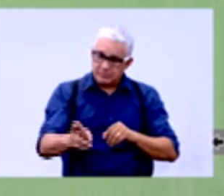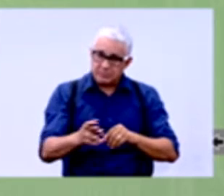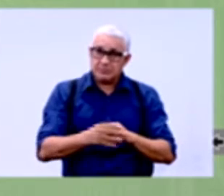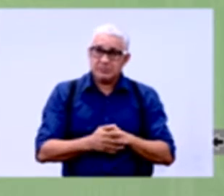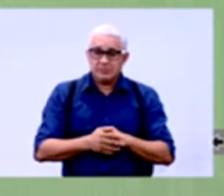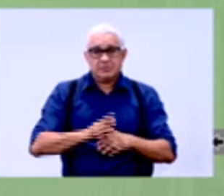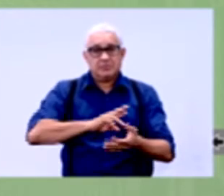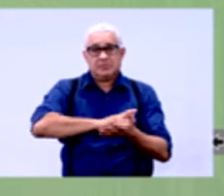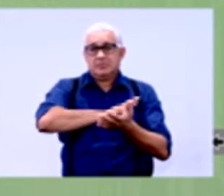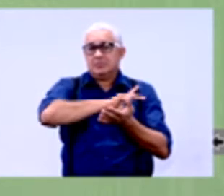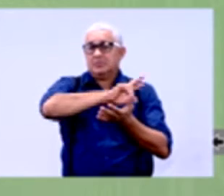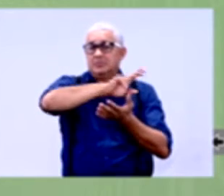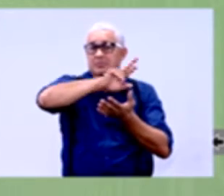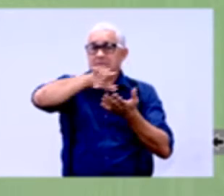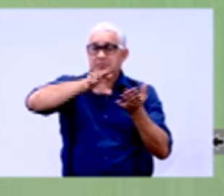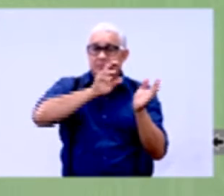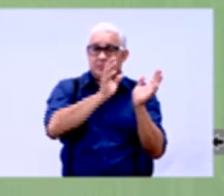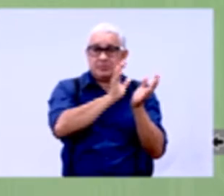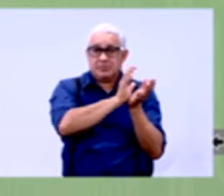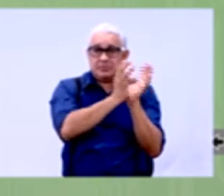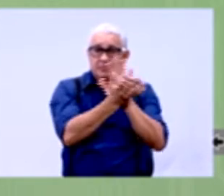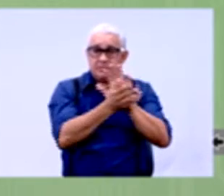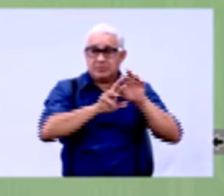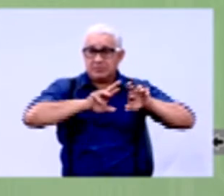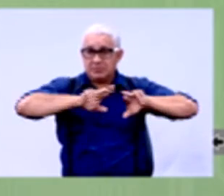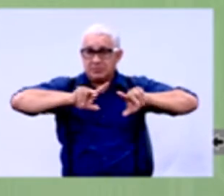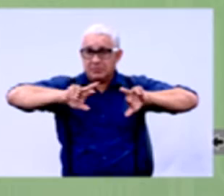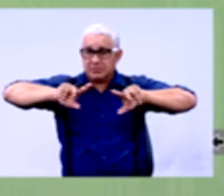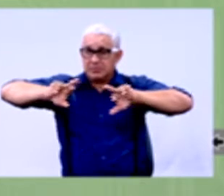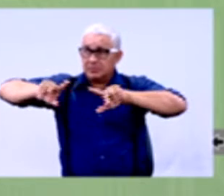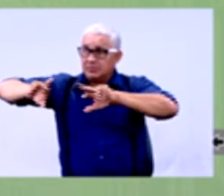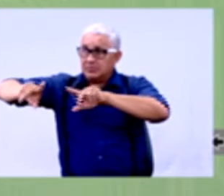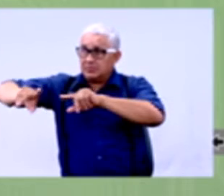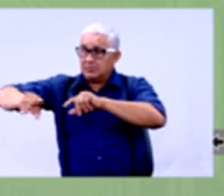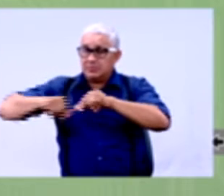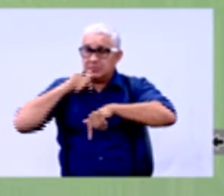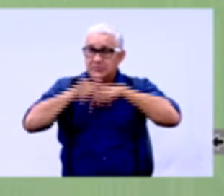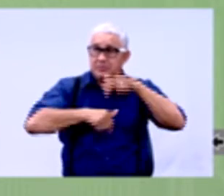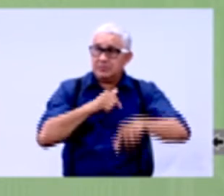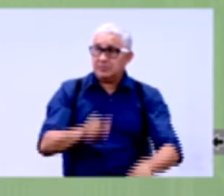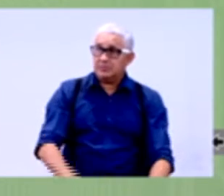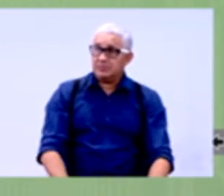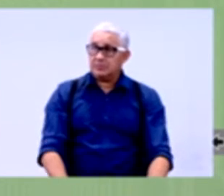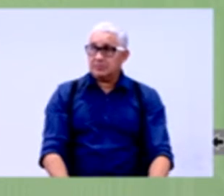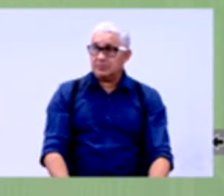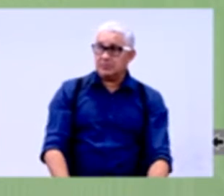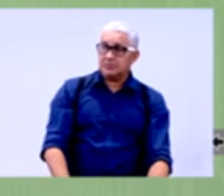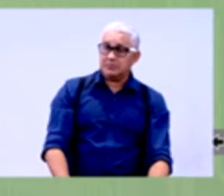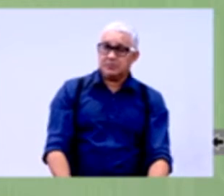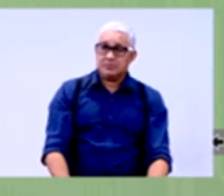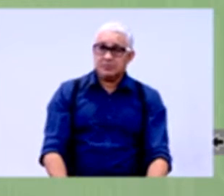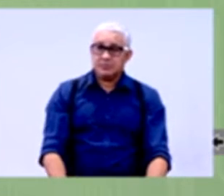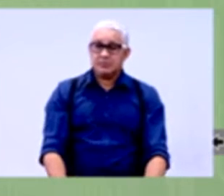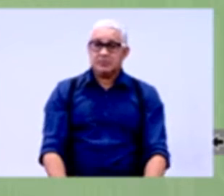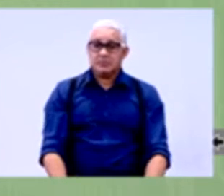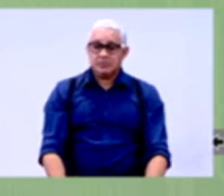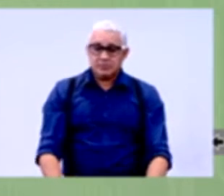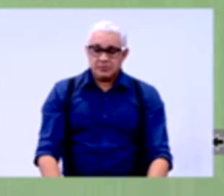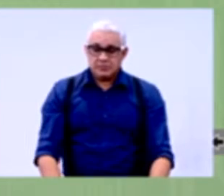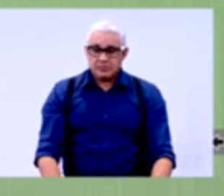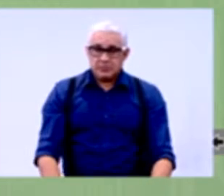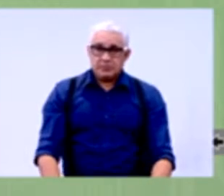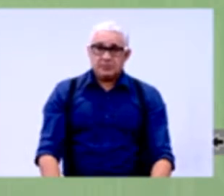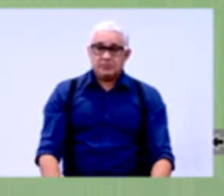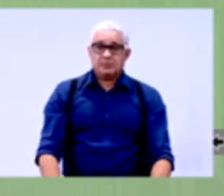as diversas interfaces que nós estamos trabalhando, tá? E aí,